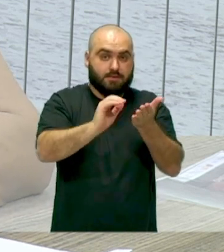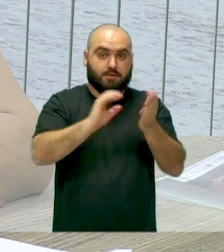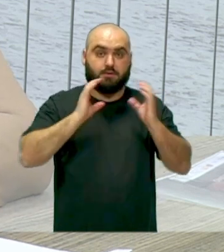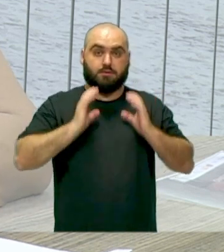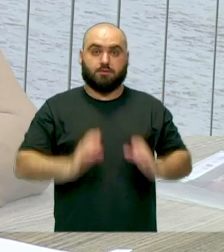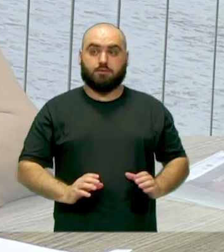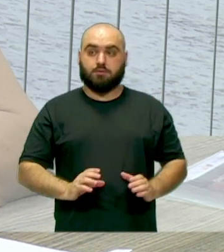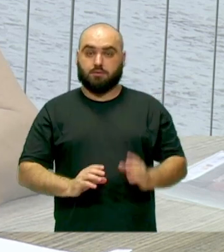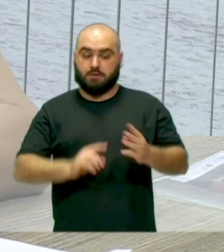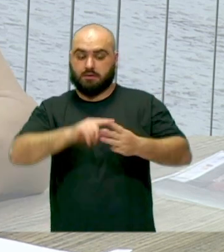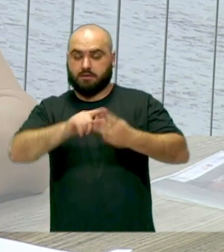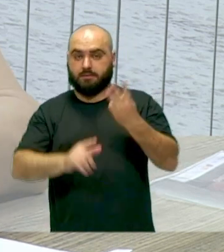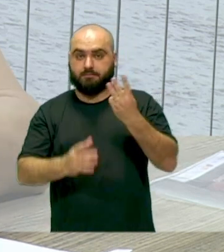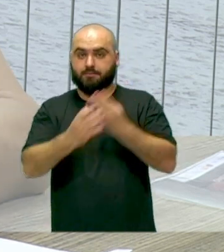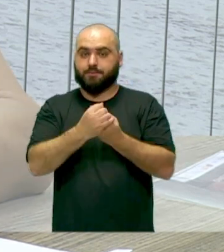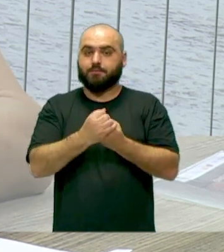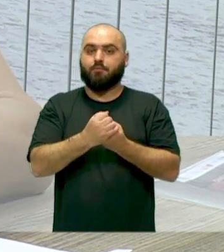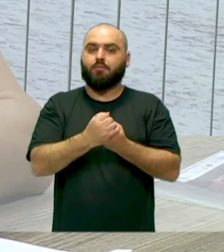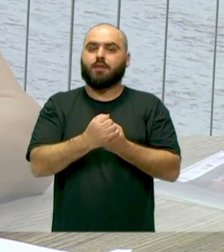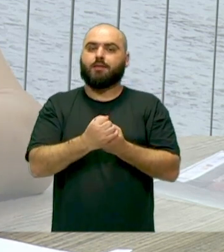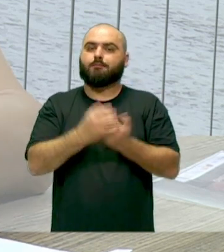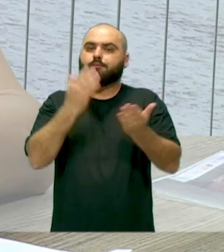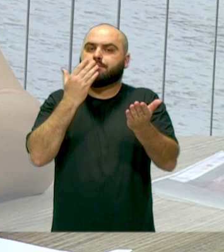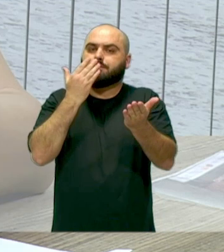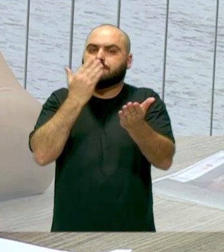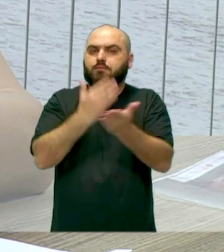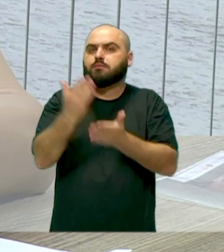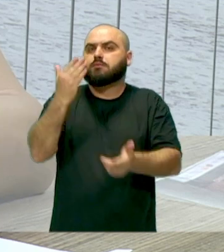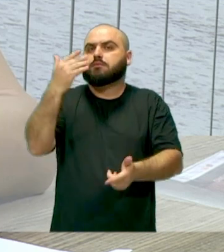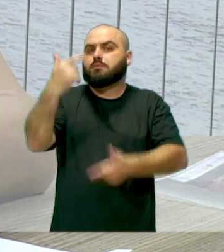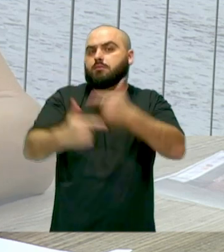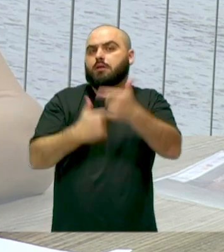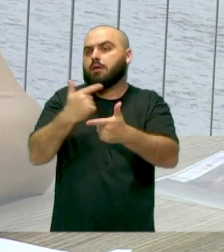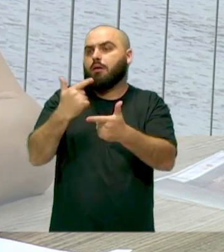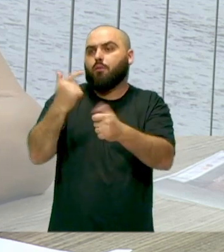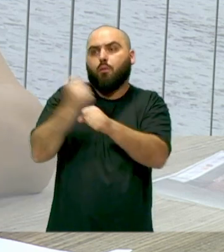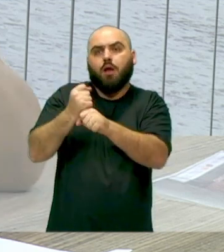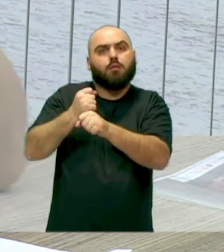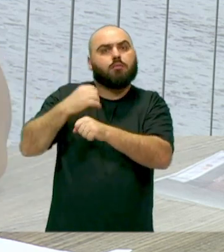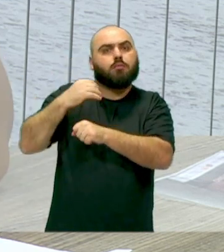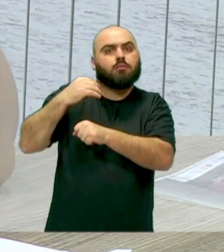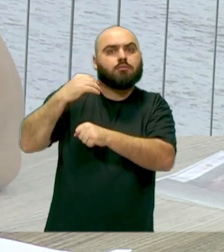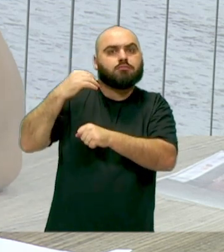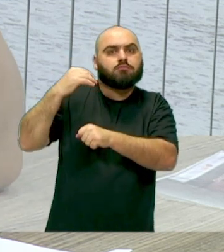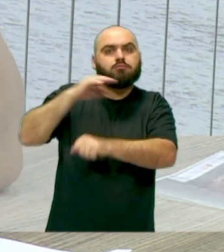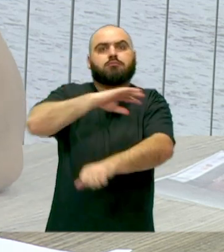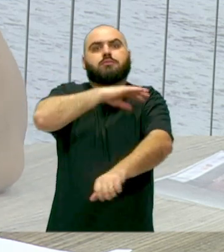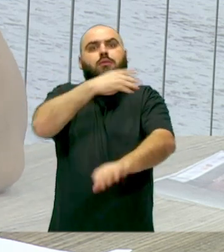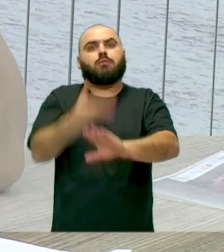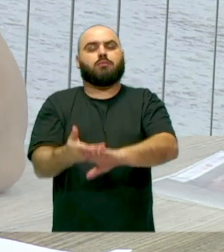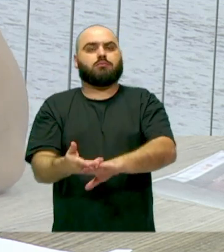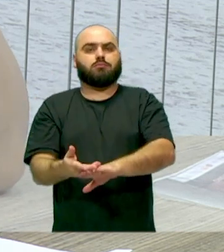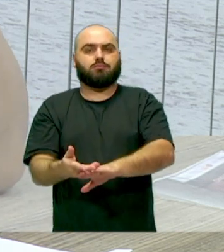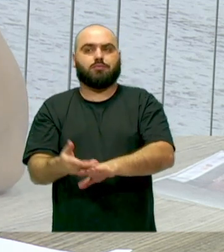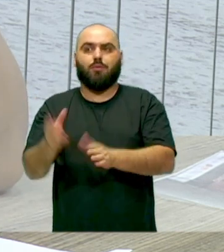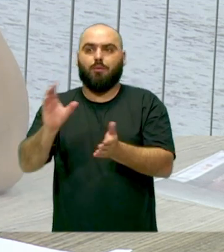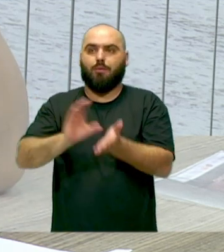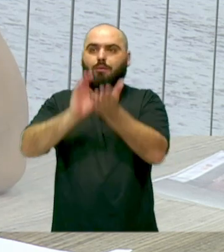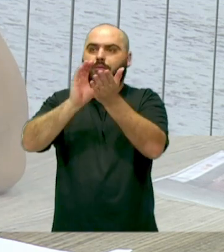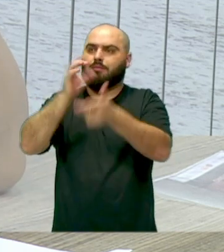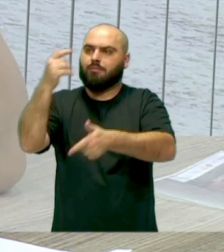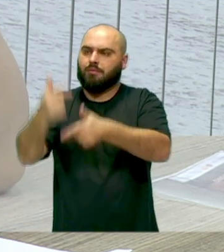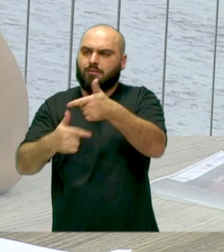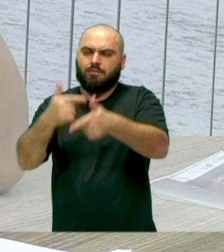Cidadania, a gente começa, bem dizer, a trabalhar o ano todo, né? Com os conselheiros para